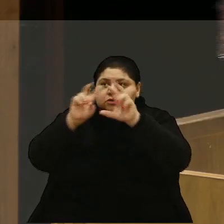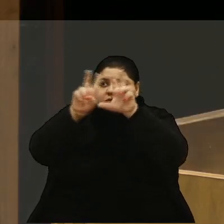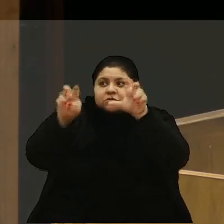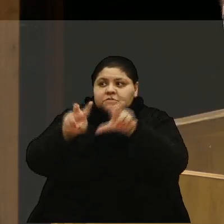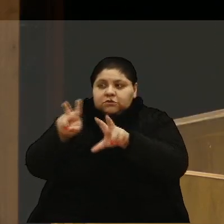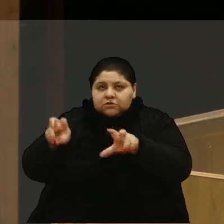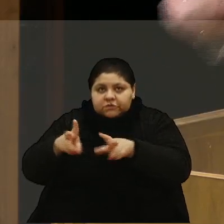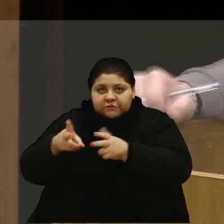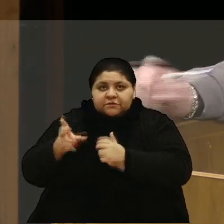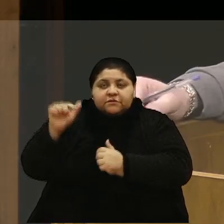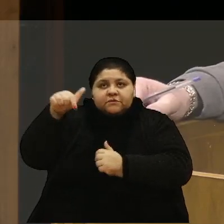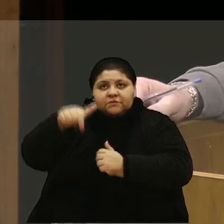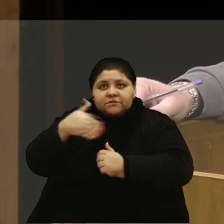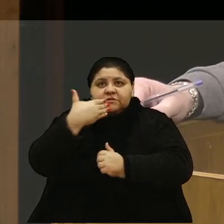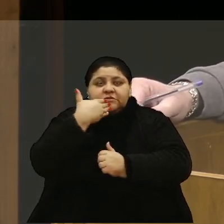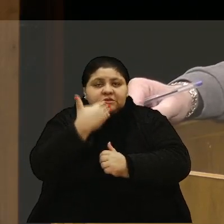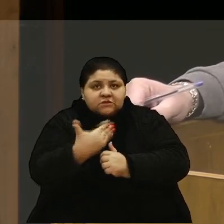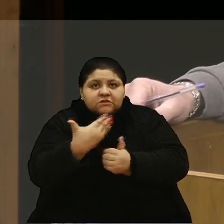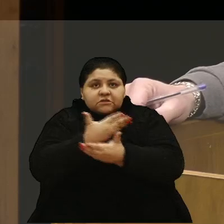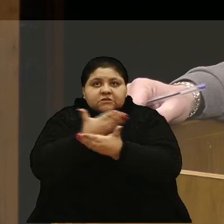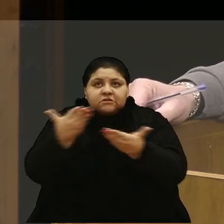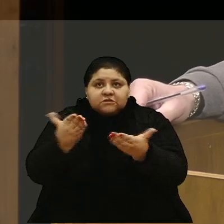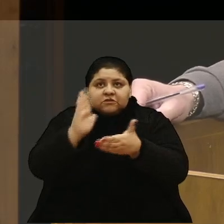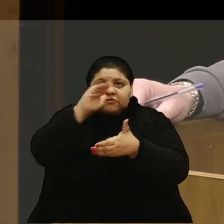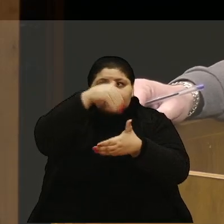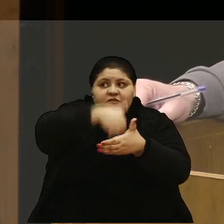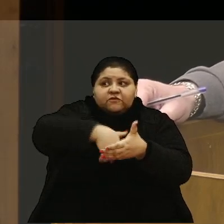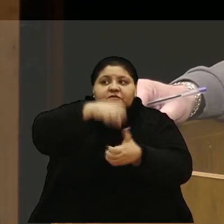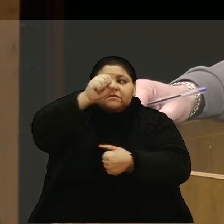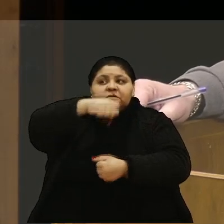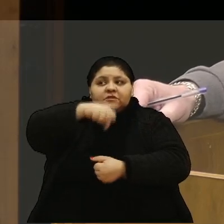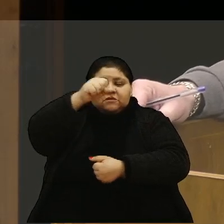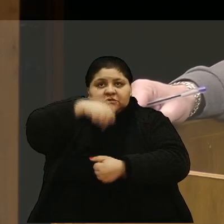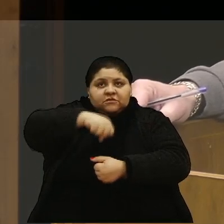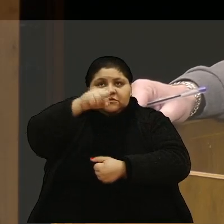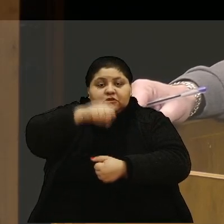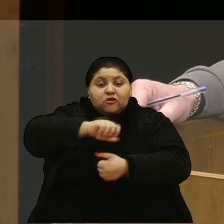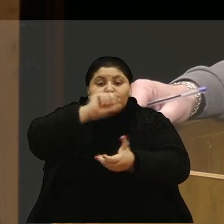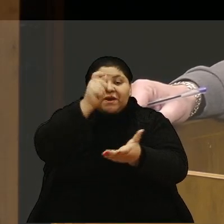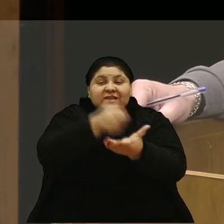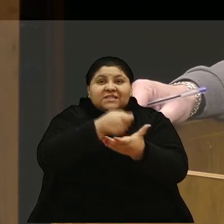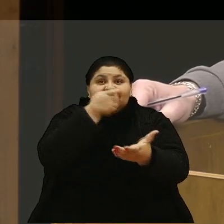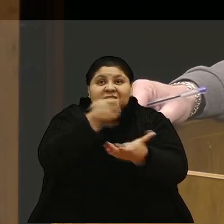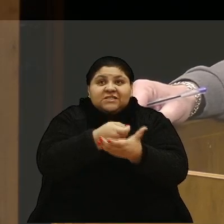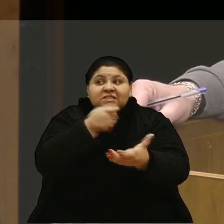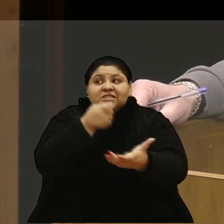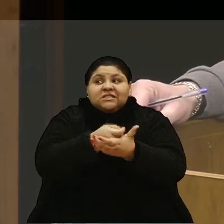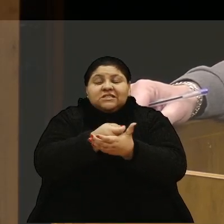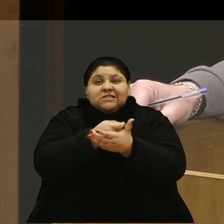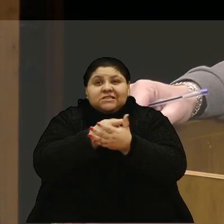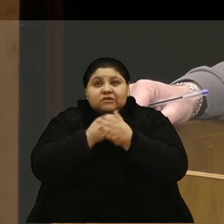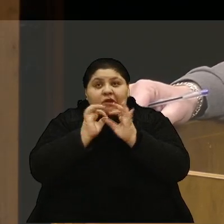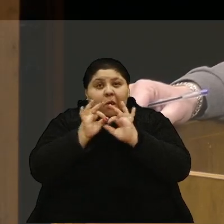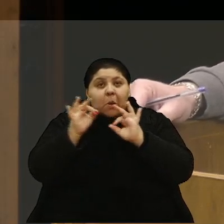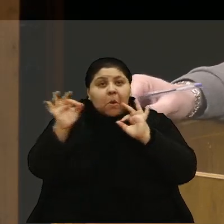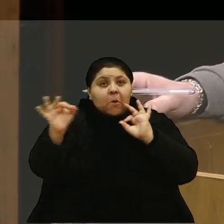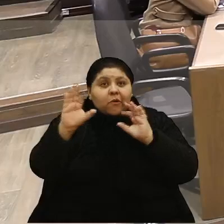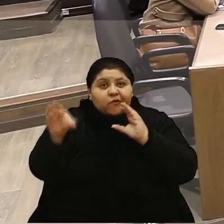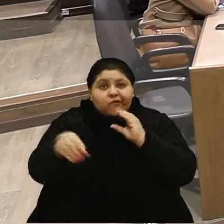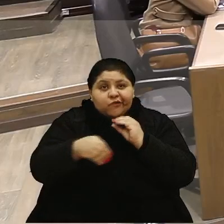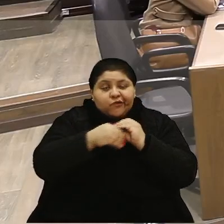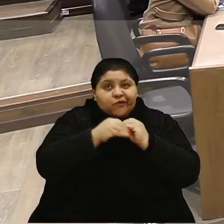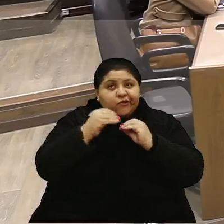certeza aqui solicito aos nobres pares que votem favorável por essa luta e extensa. Sua parte, vereador Iago. Só para